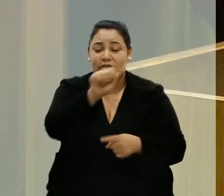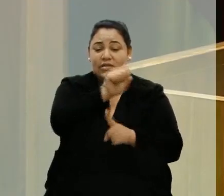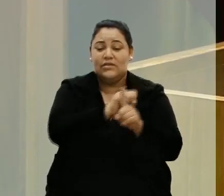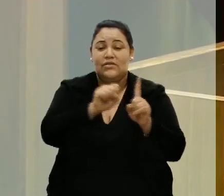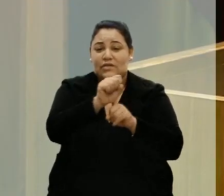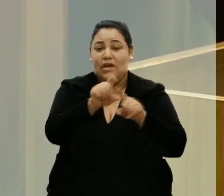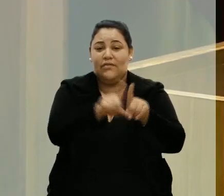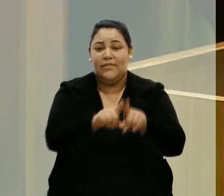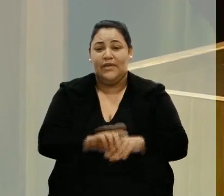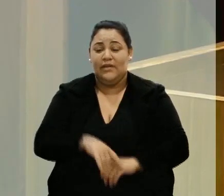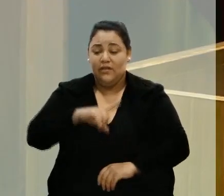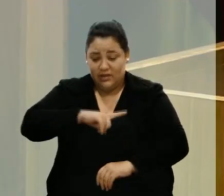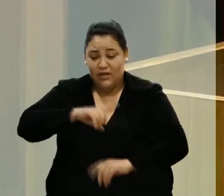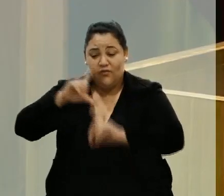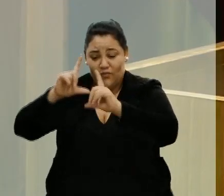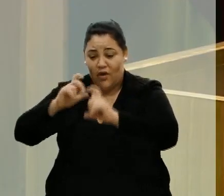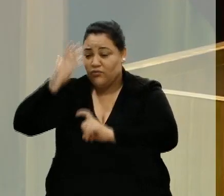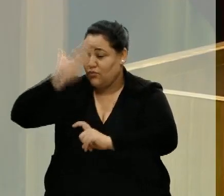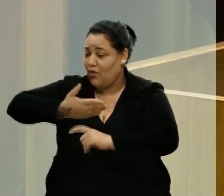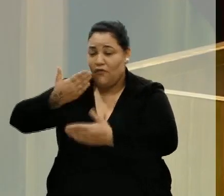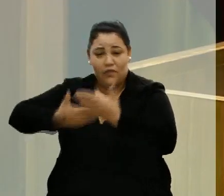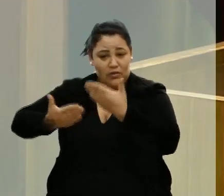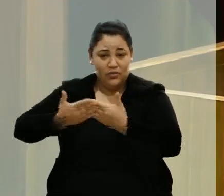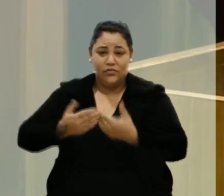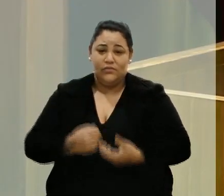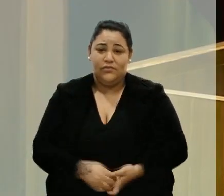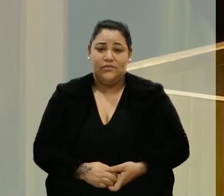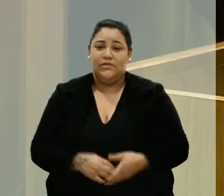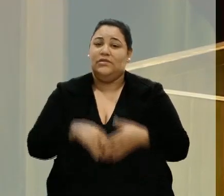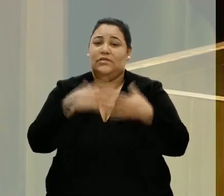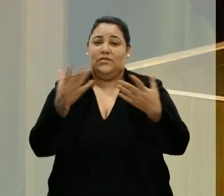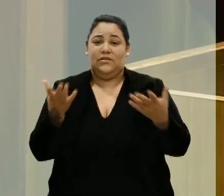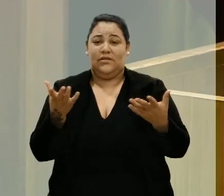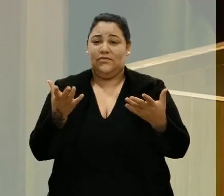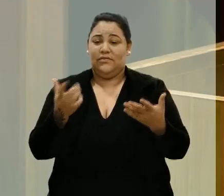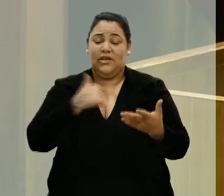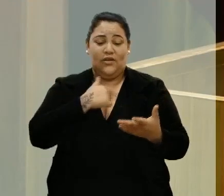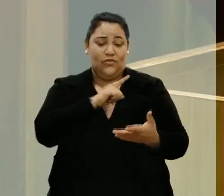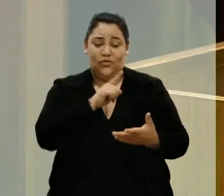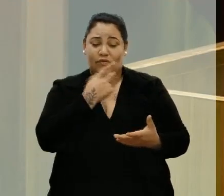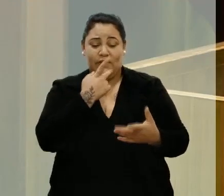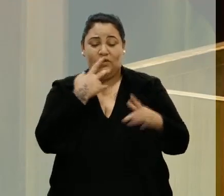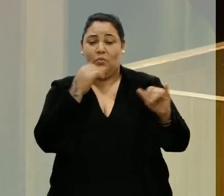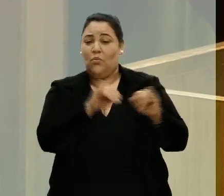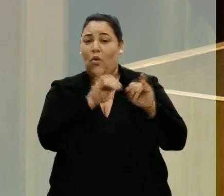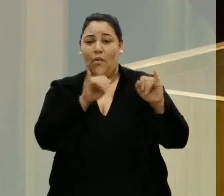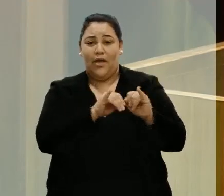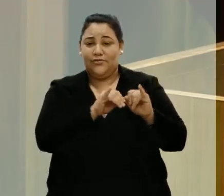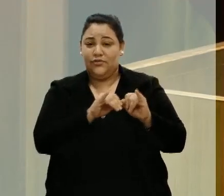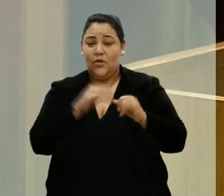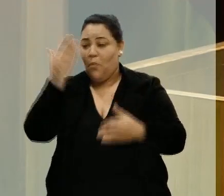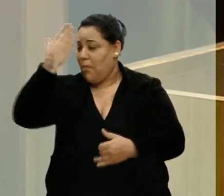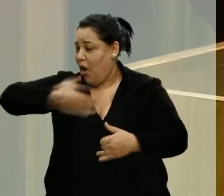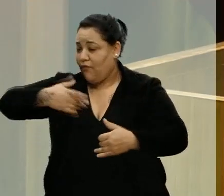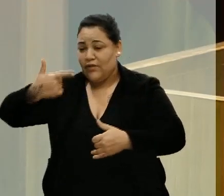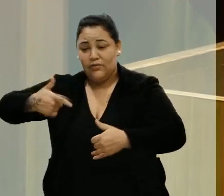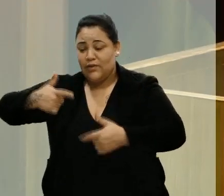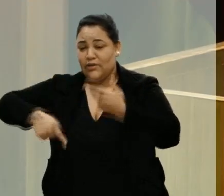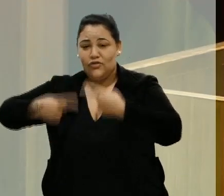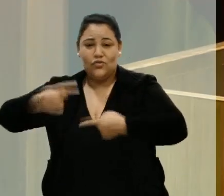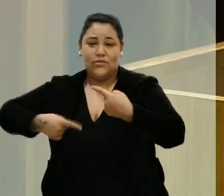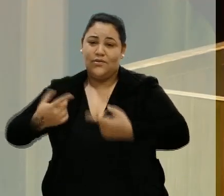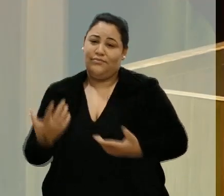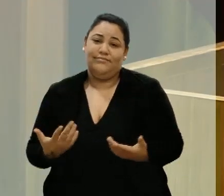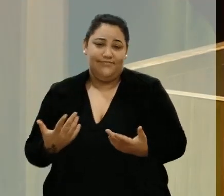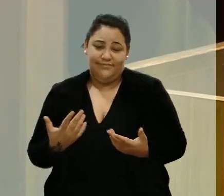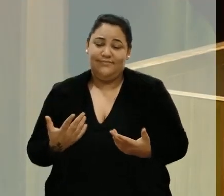provas. Então, assim, eu não estou falando asneira, é provas não se discute.